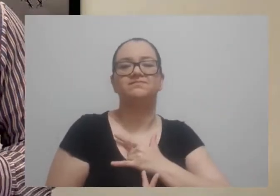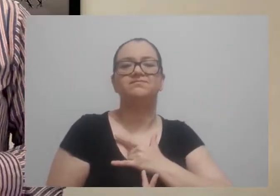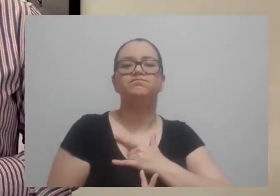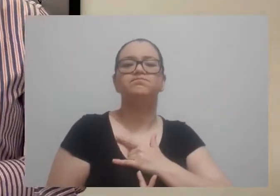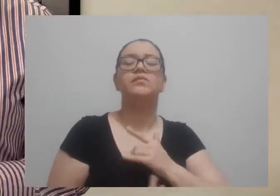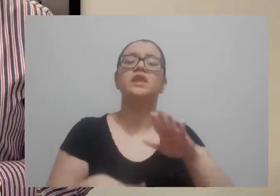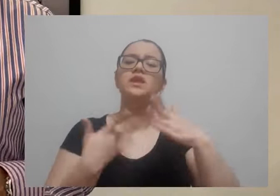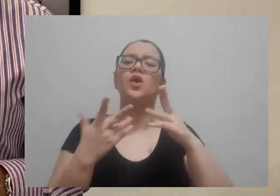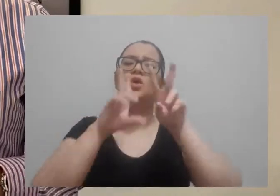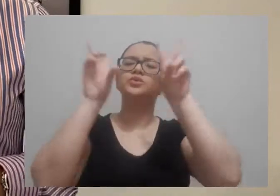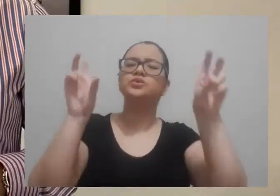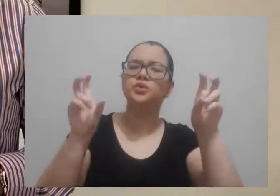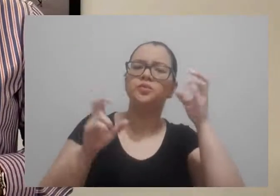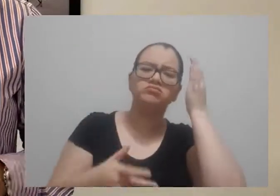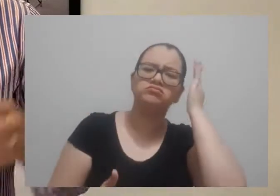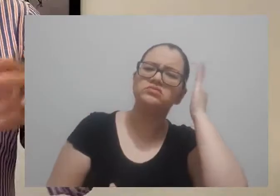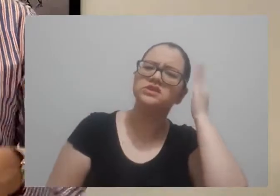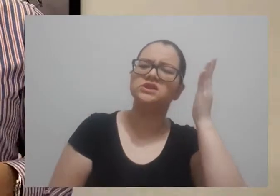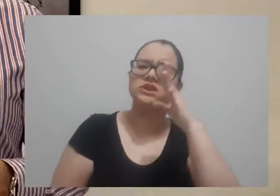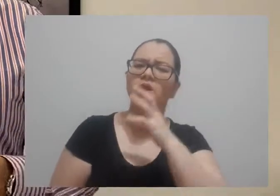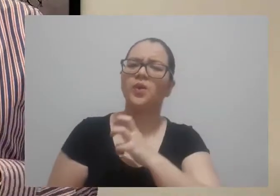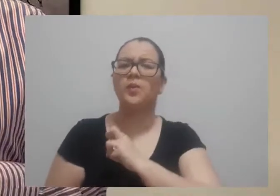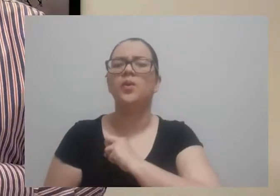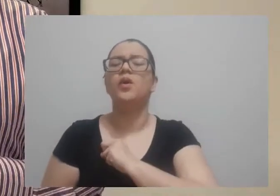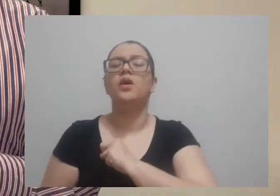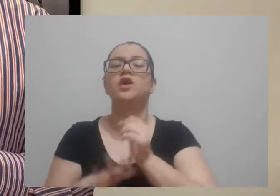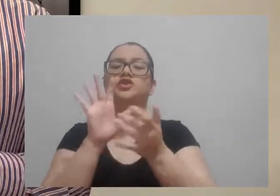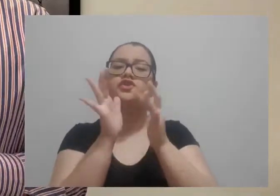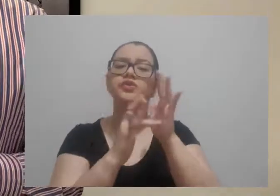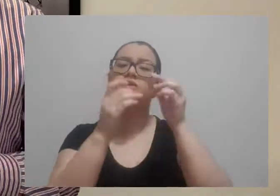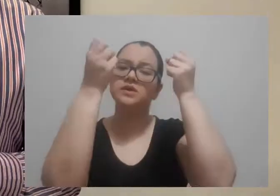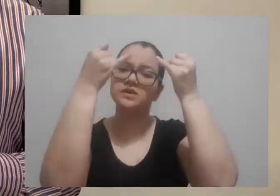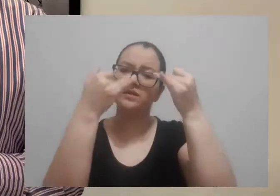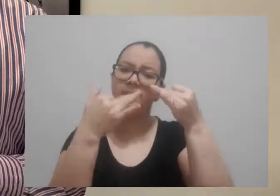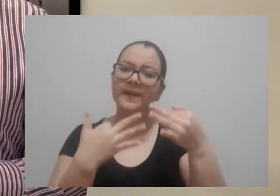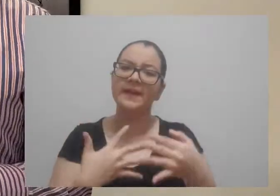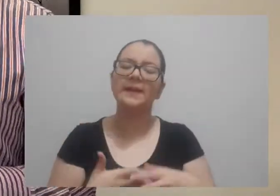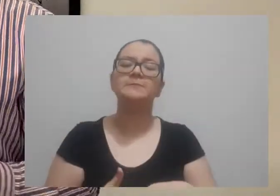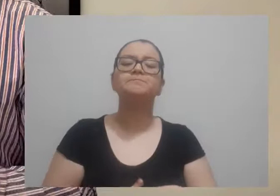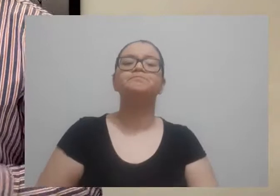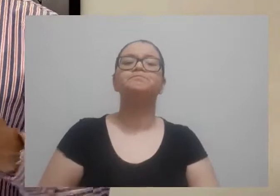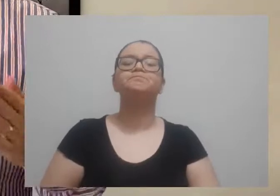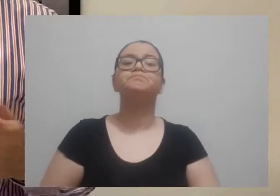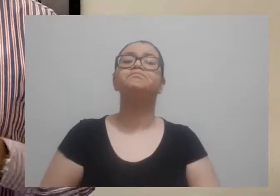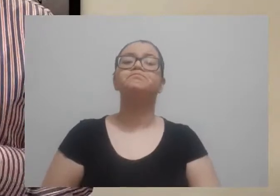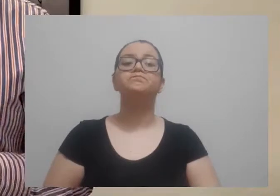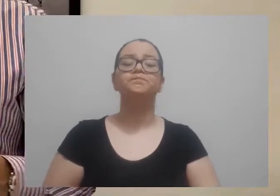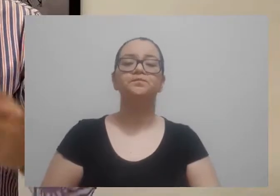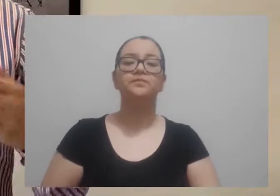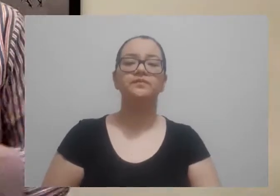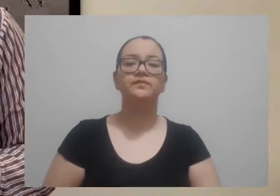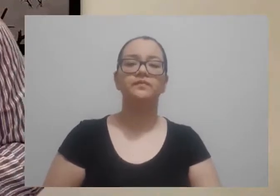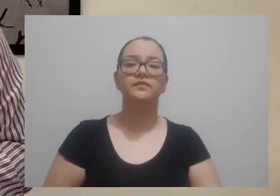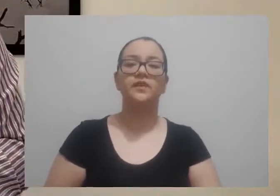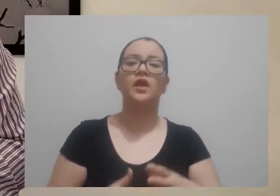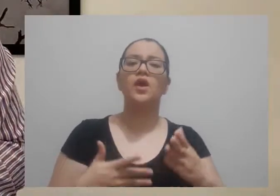do amor, apontando com essa situação, Jesus aponta qual é realmente o sentido, ou qual é a direção para a